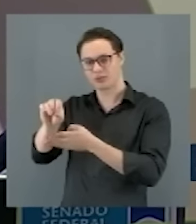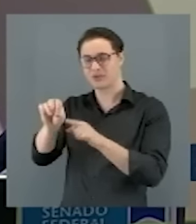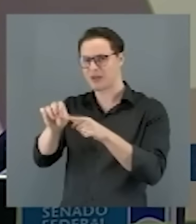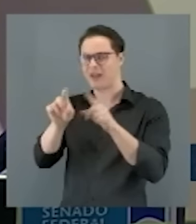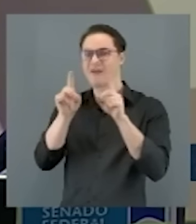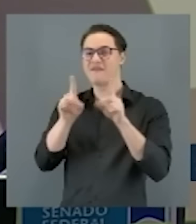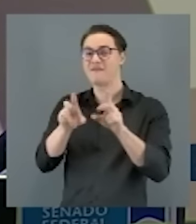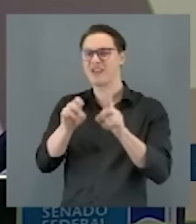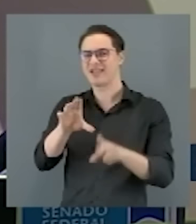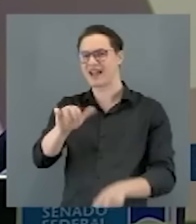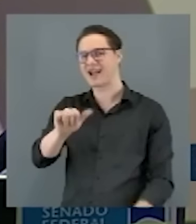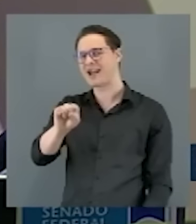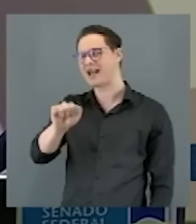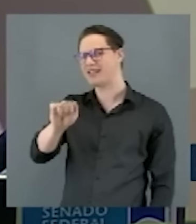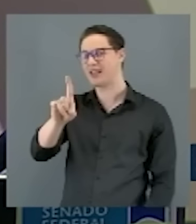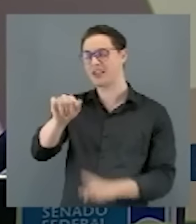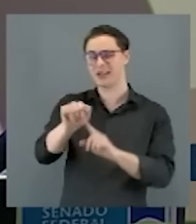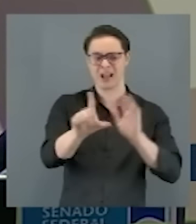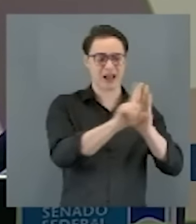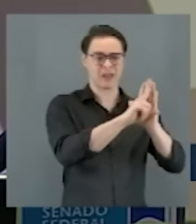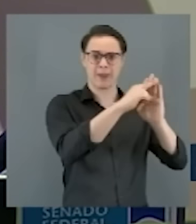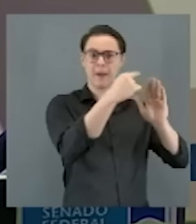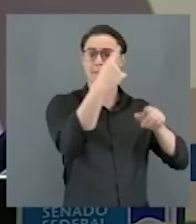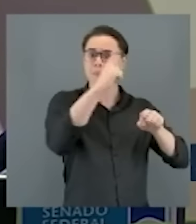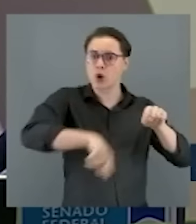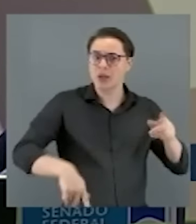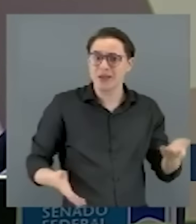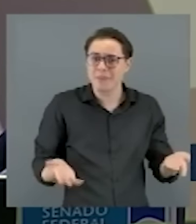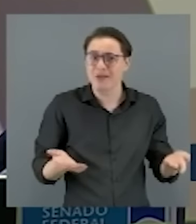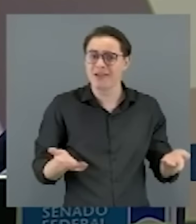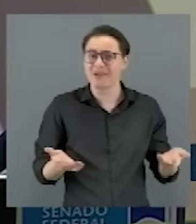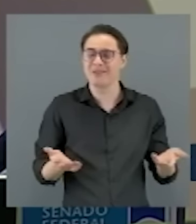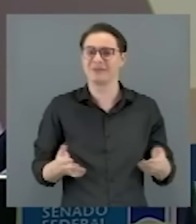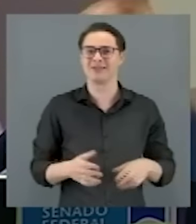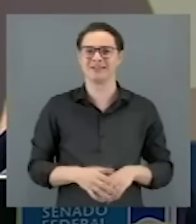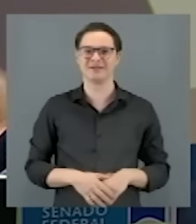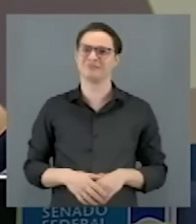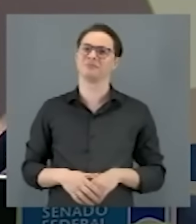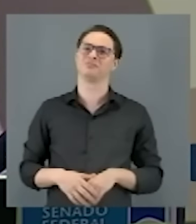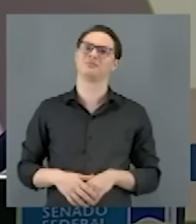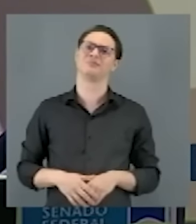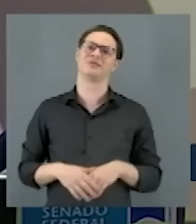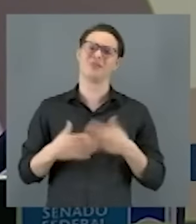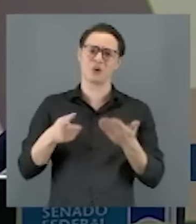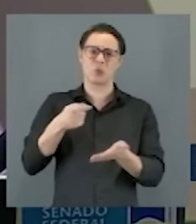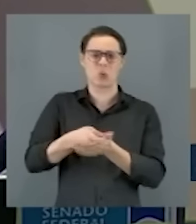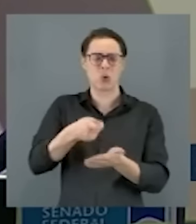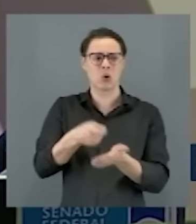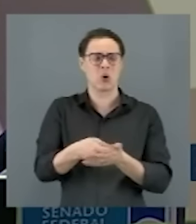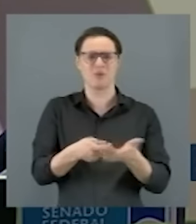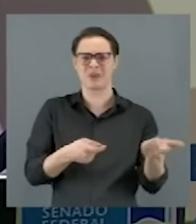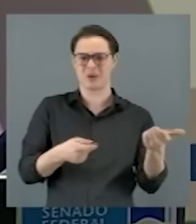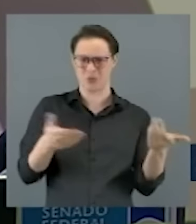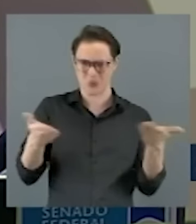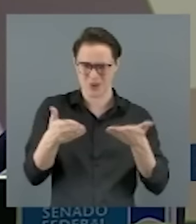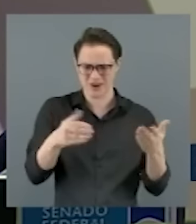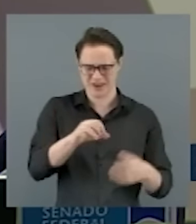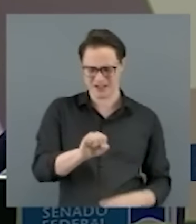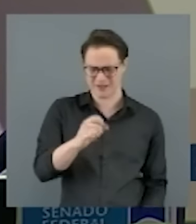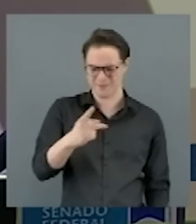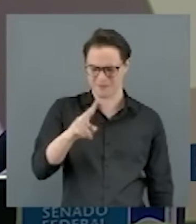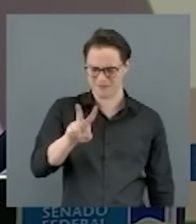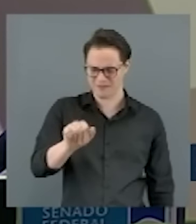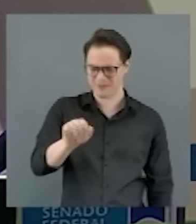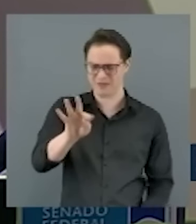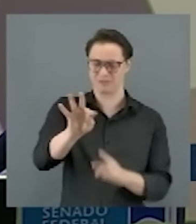do seguro DPVAT. Não importa se está mudando o nome, vai continuar cobrando do mesmo jeito. Então, a minha